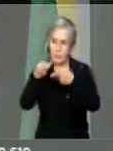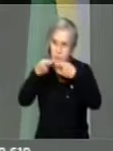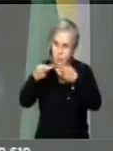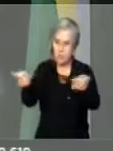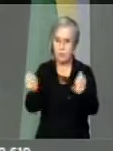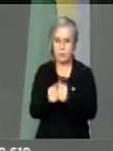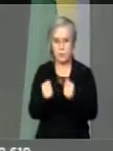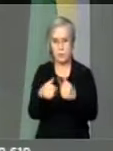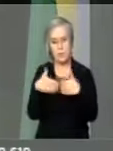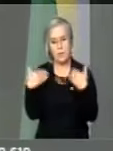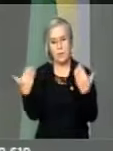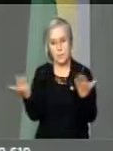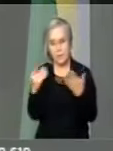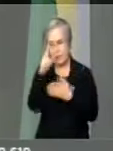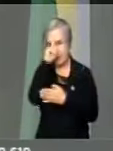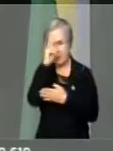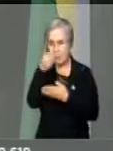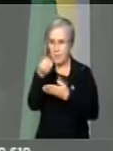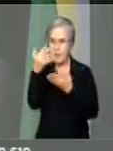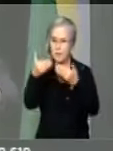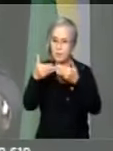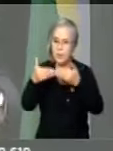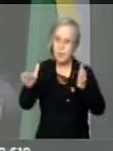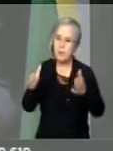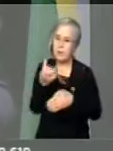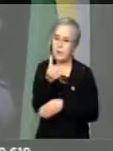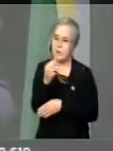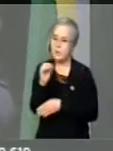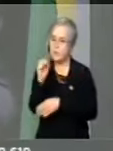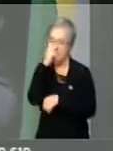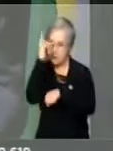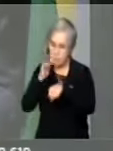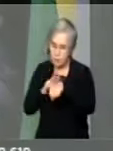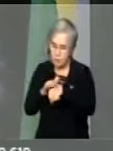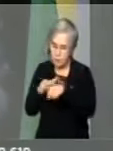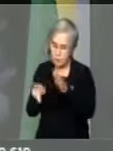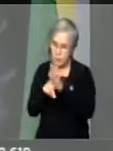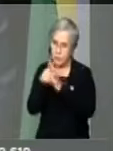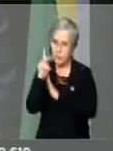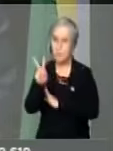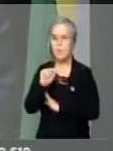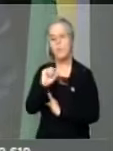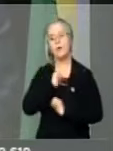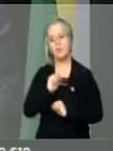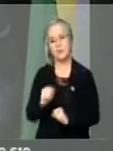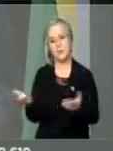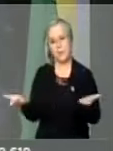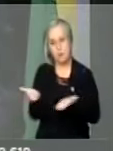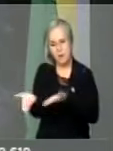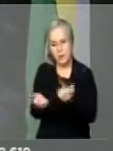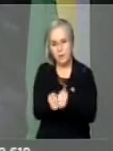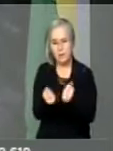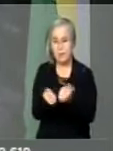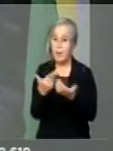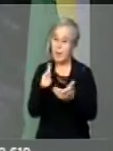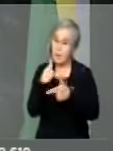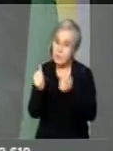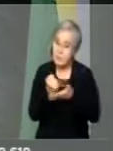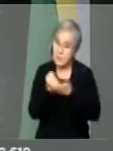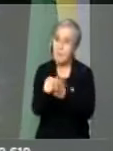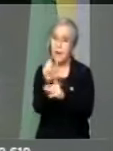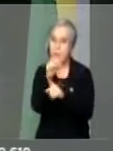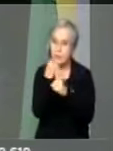e graças a Deus as portas estão abrindo. E aqueles 600 enfermos que ele tem, poderão ter um atendimento digno. É uma ação social